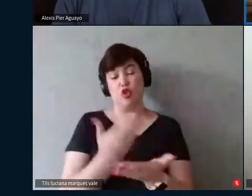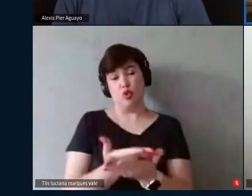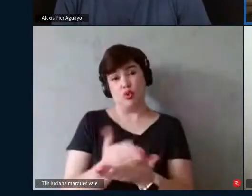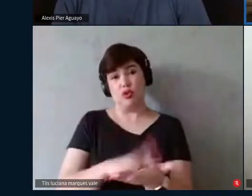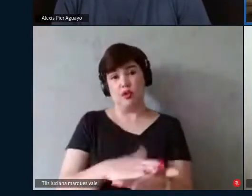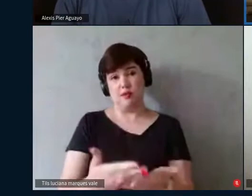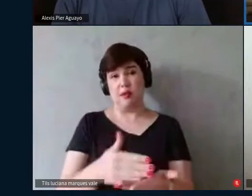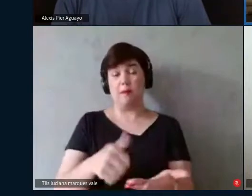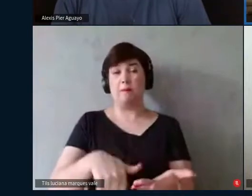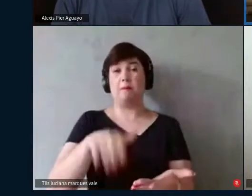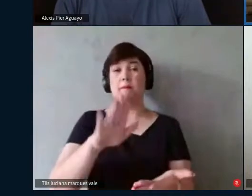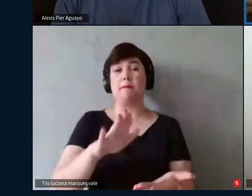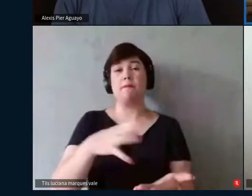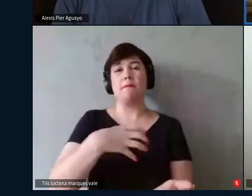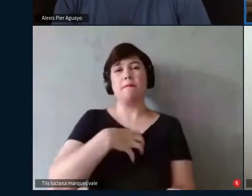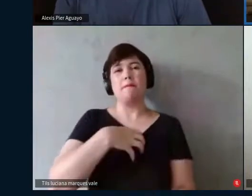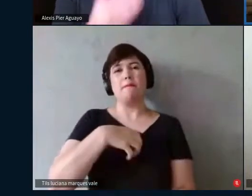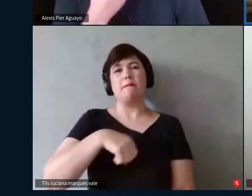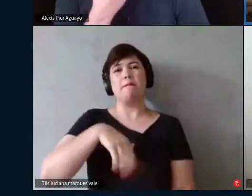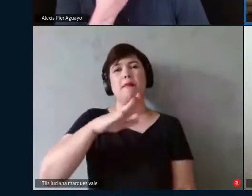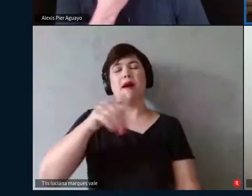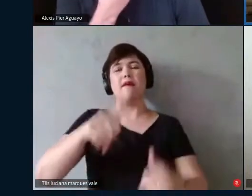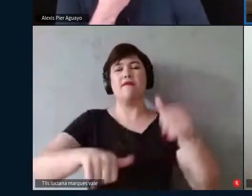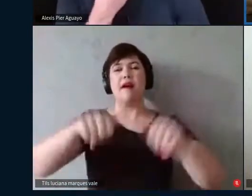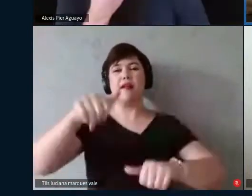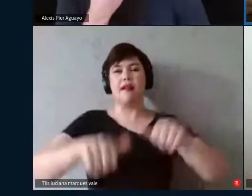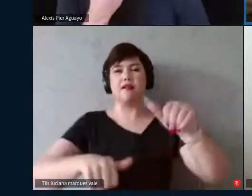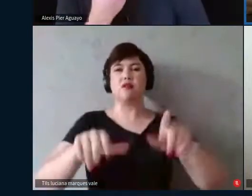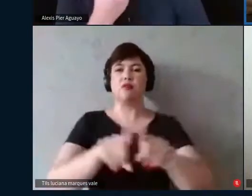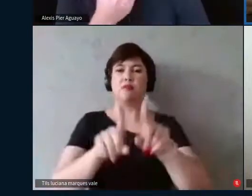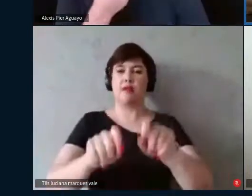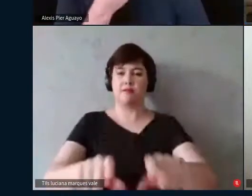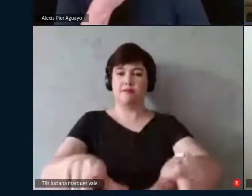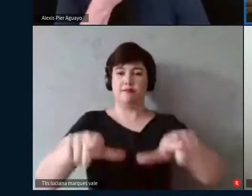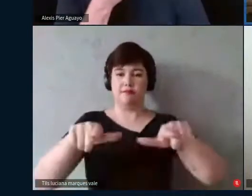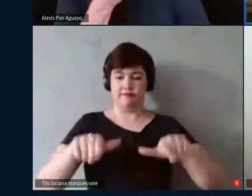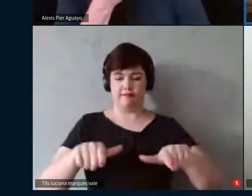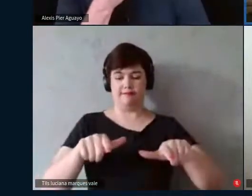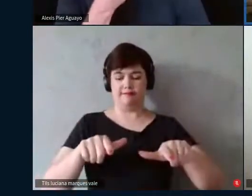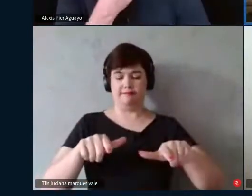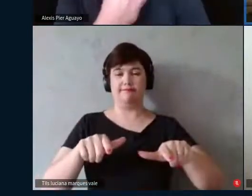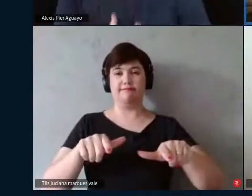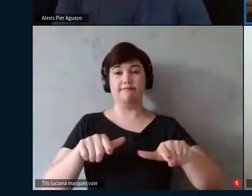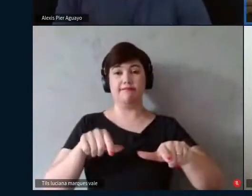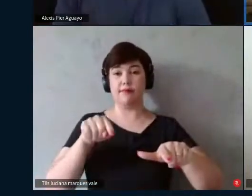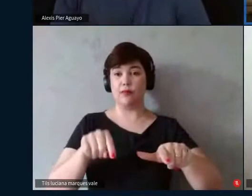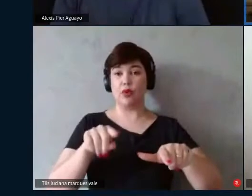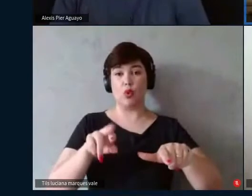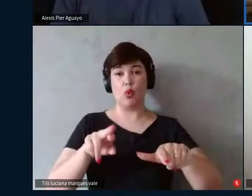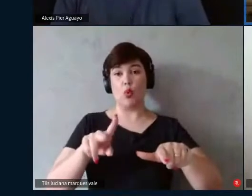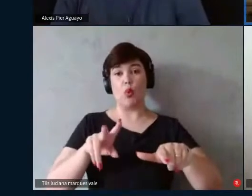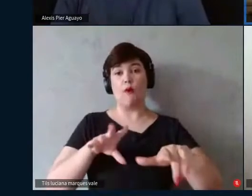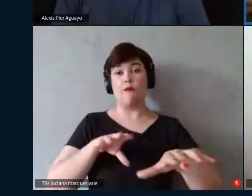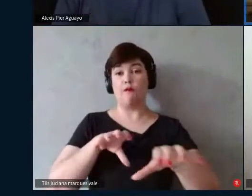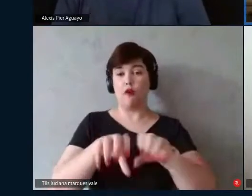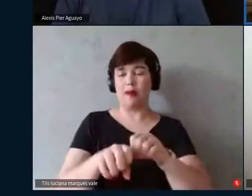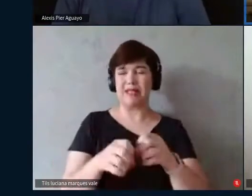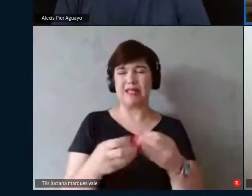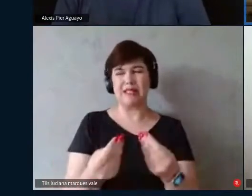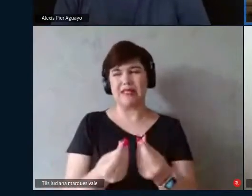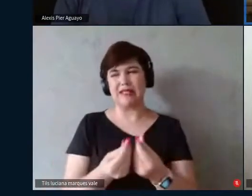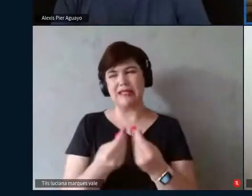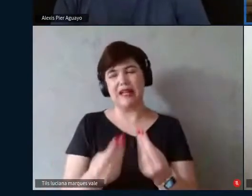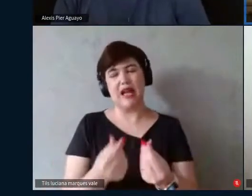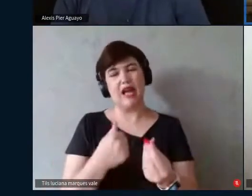são mais convenientes para questões de avaliação e certificação. Para uma questão de formação em si, eu já tenho